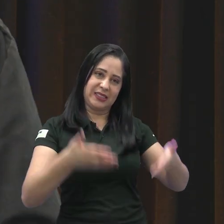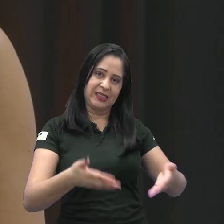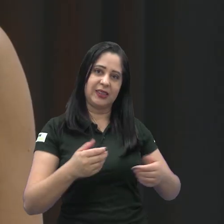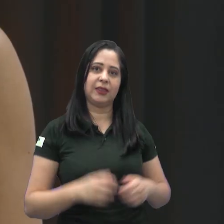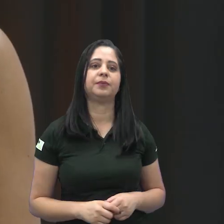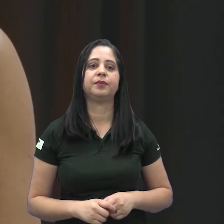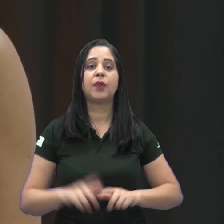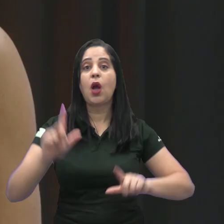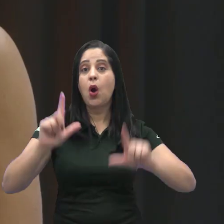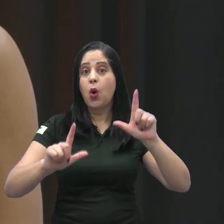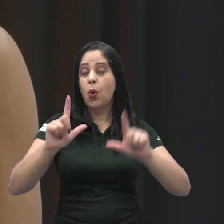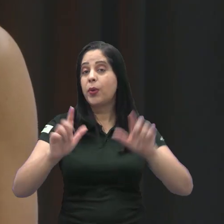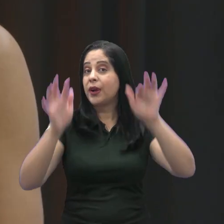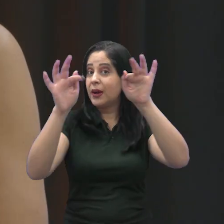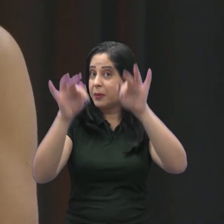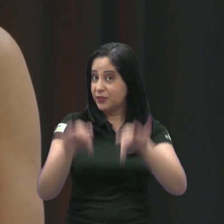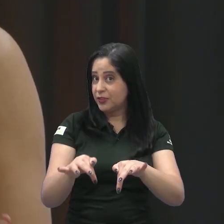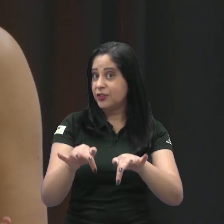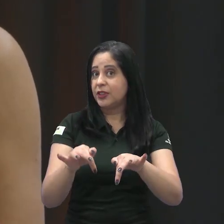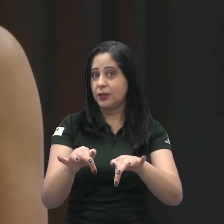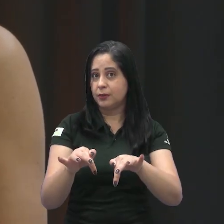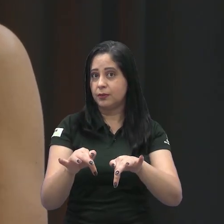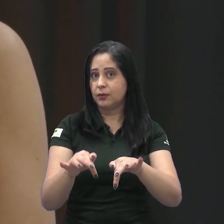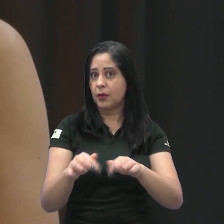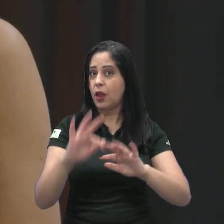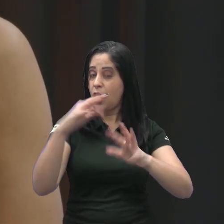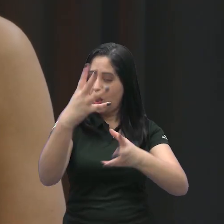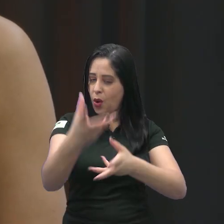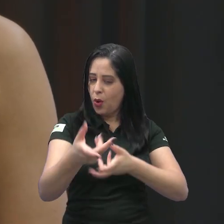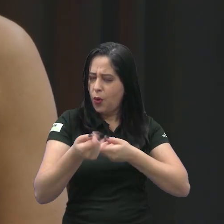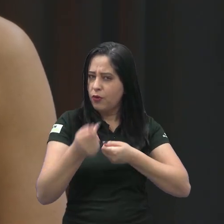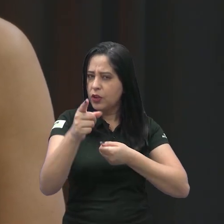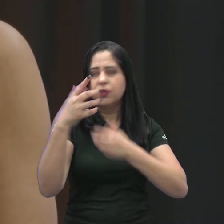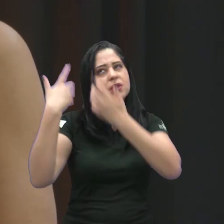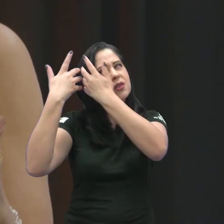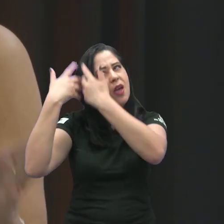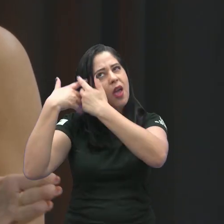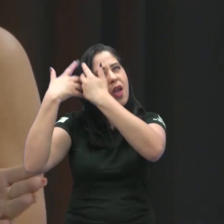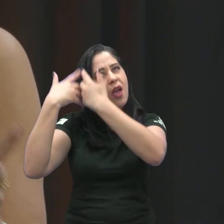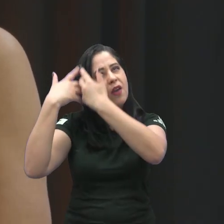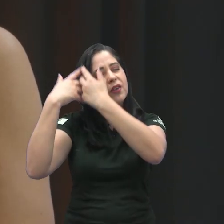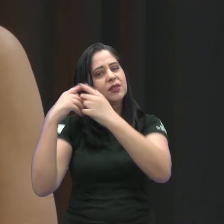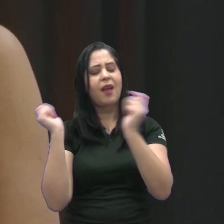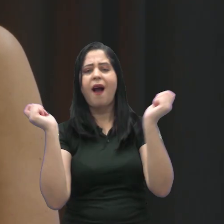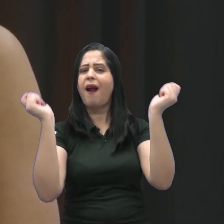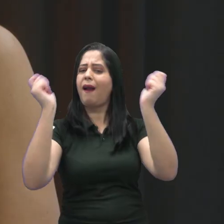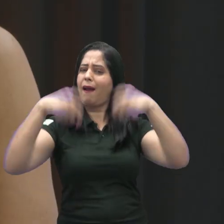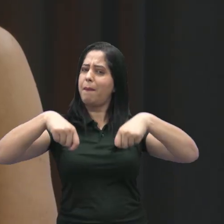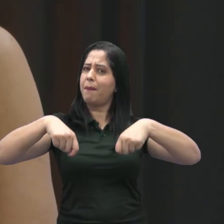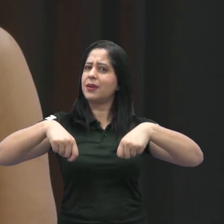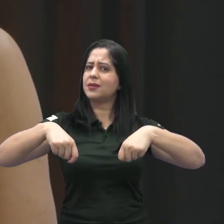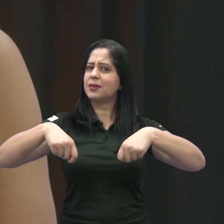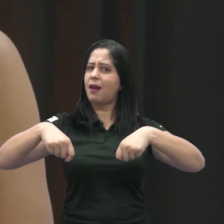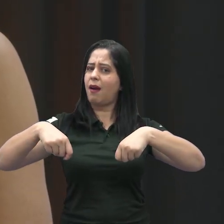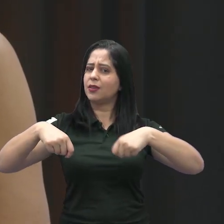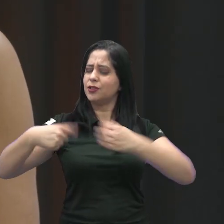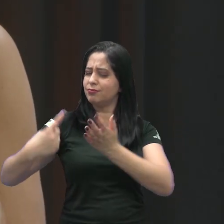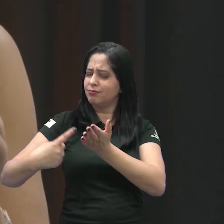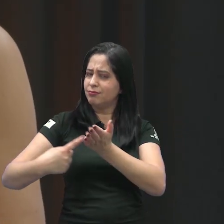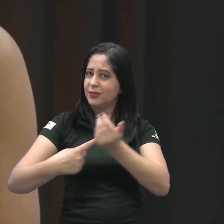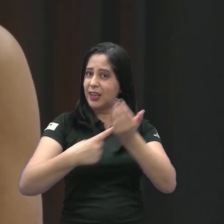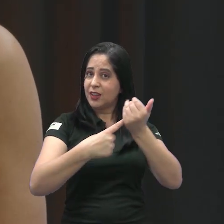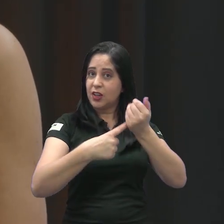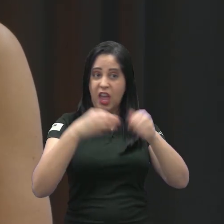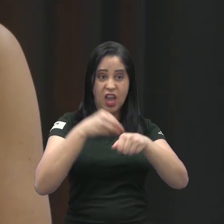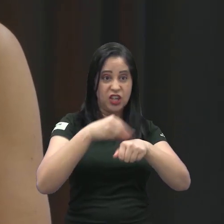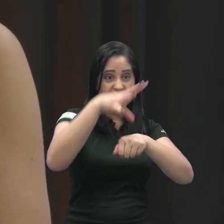participar. Chegamos ao final de mais um programa e te convido a refletir sobre o imenso potencial que o mundo digital oferece.